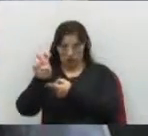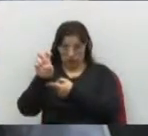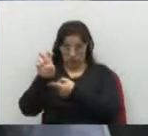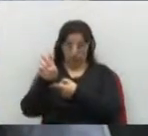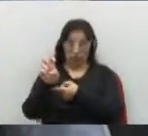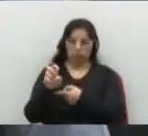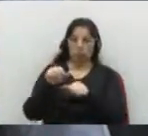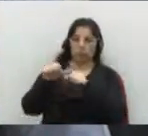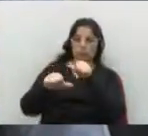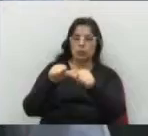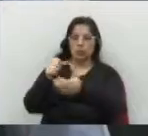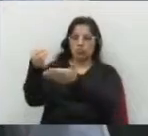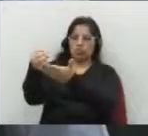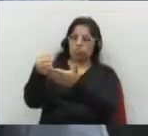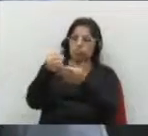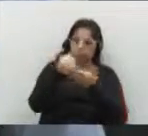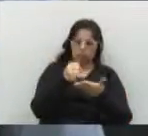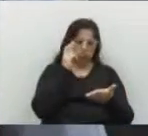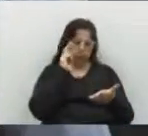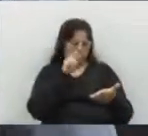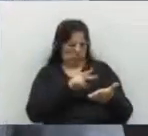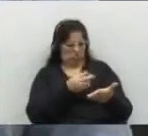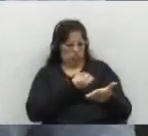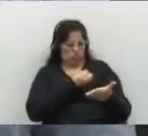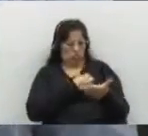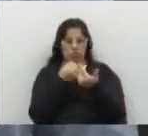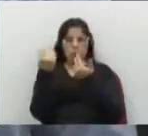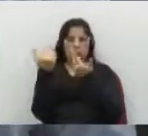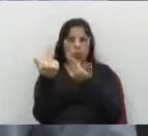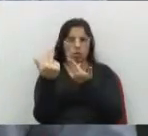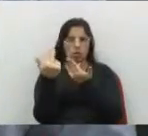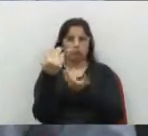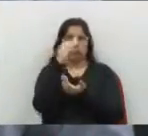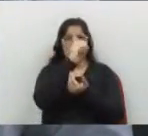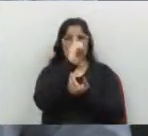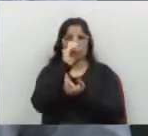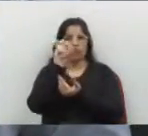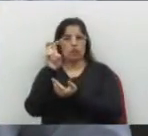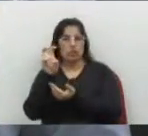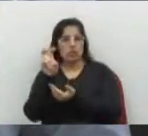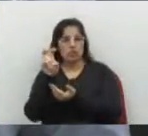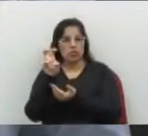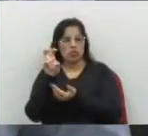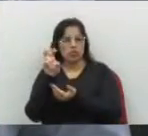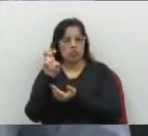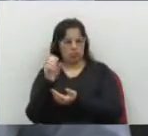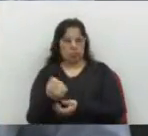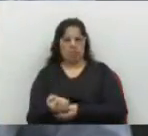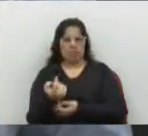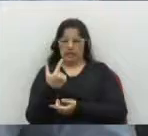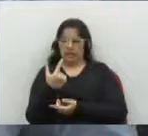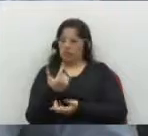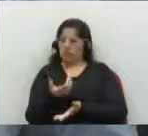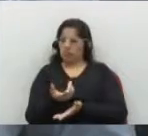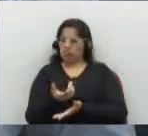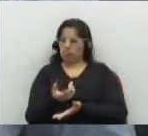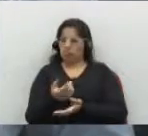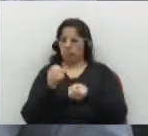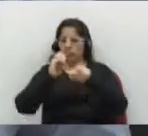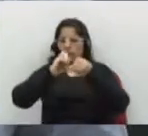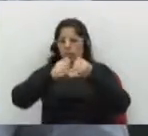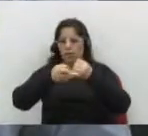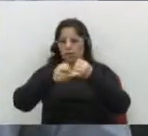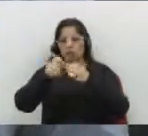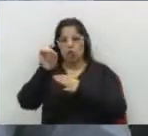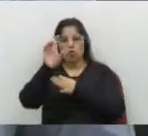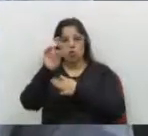empresa, veio do mesmo lote. Então, o feijão que estava embolorado era só daquela escola. Eu não sei os feijão, quer dizer, o